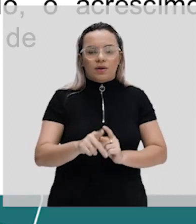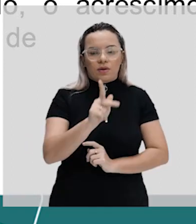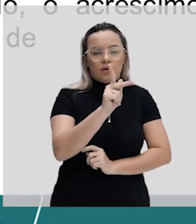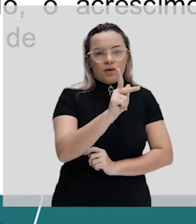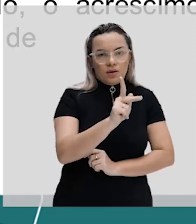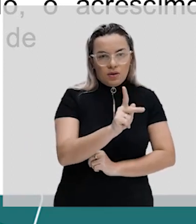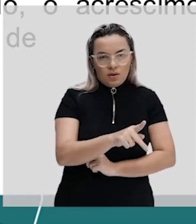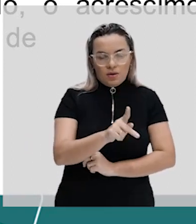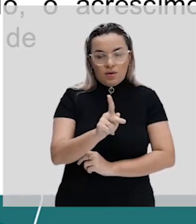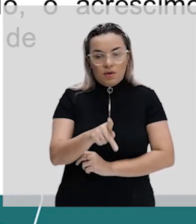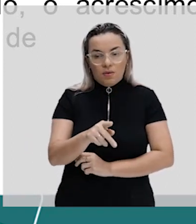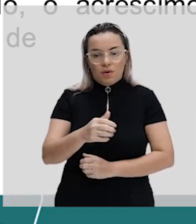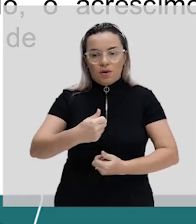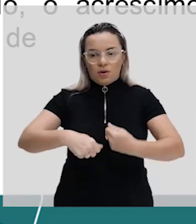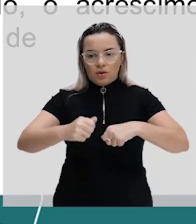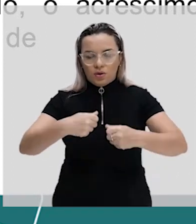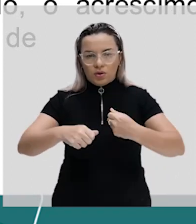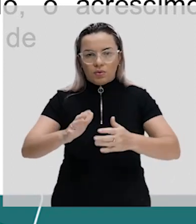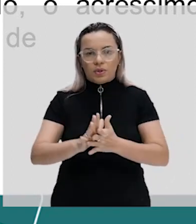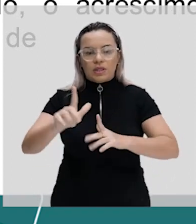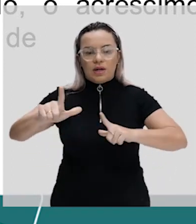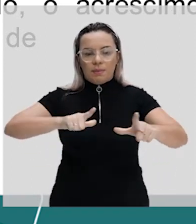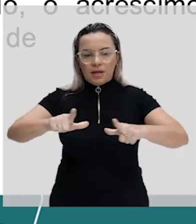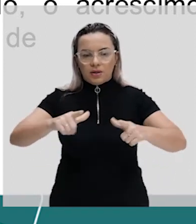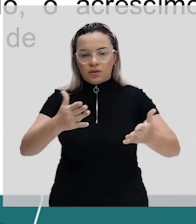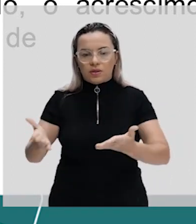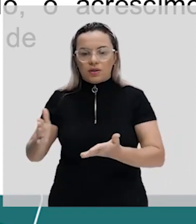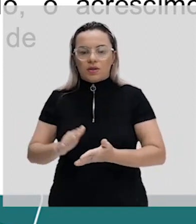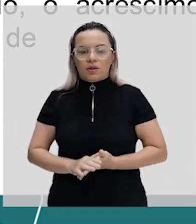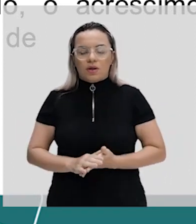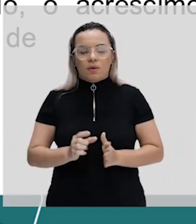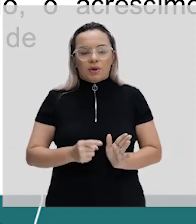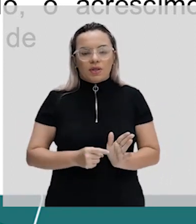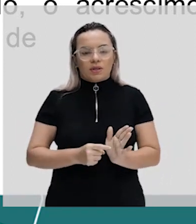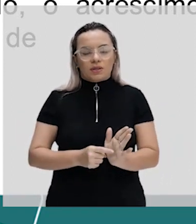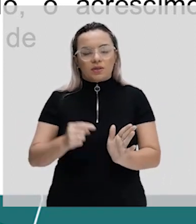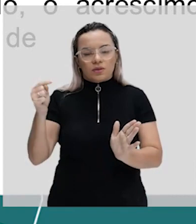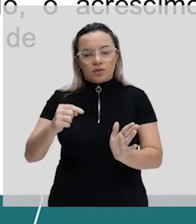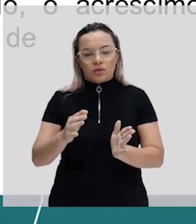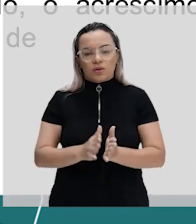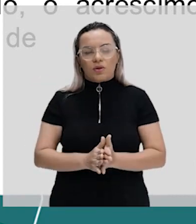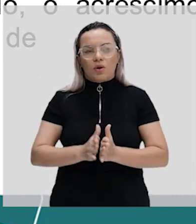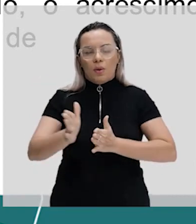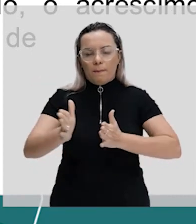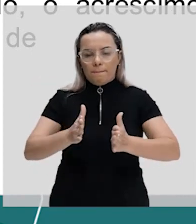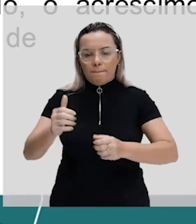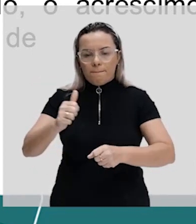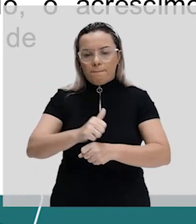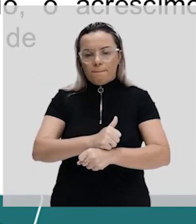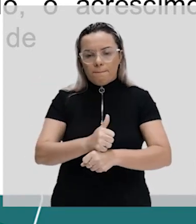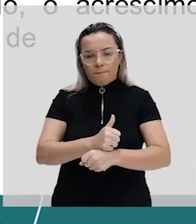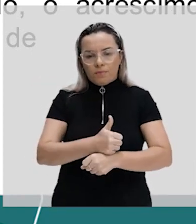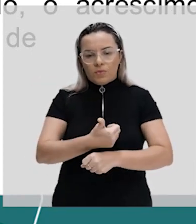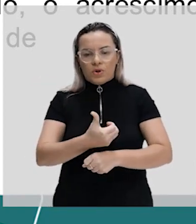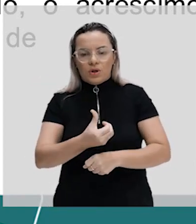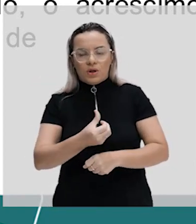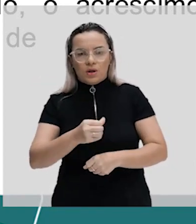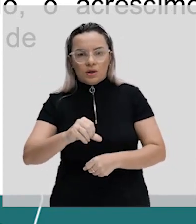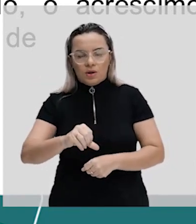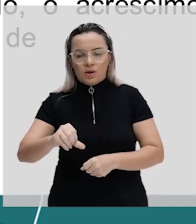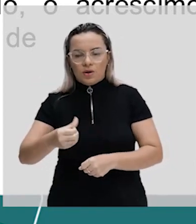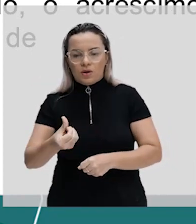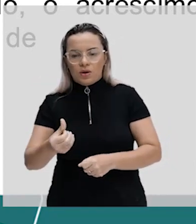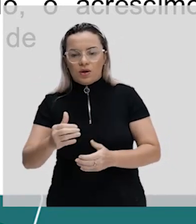população economicamente ativa, tá? Considerando que, no período de 1996